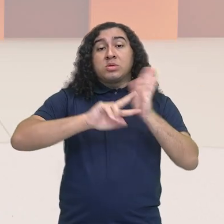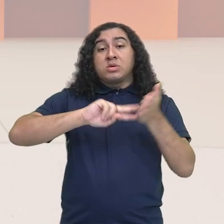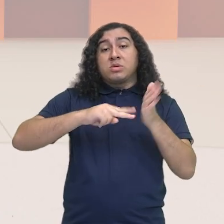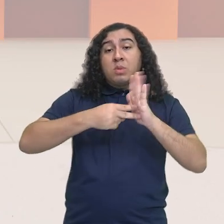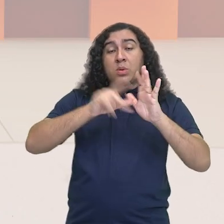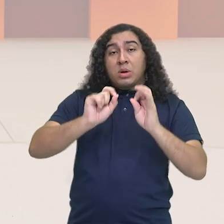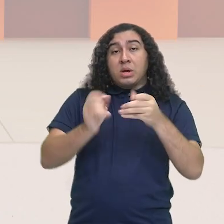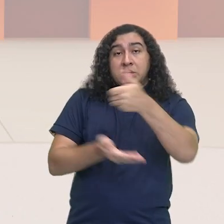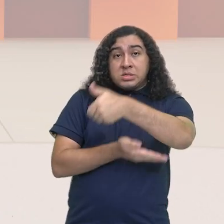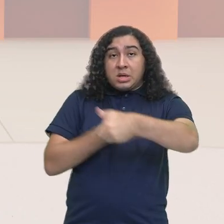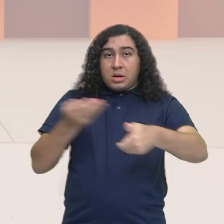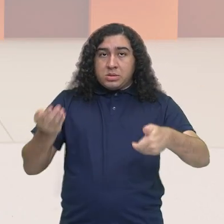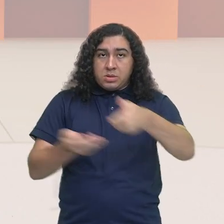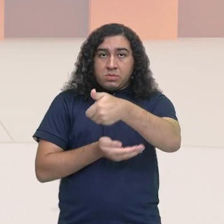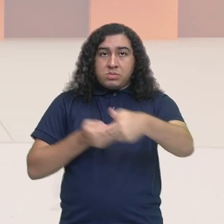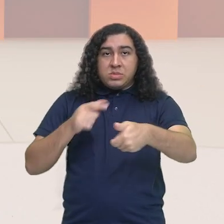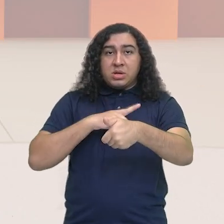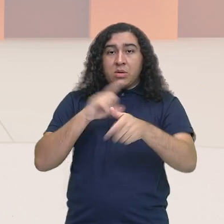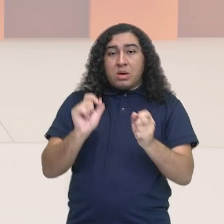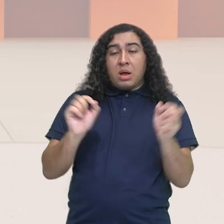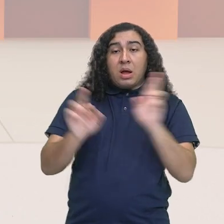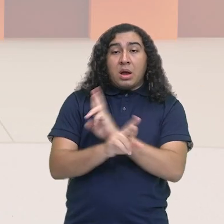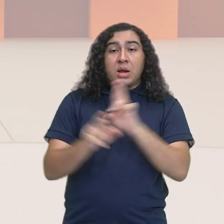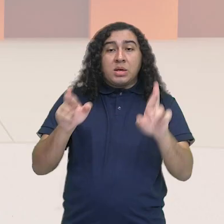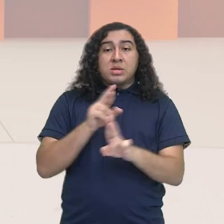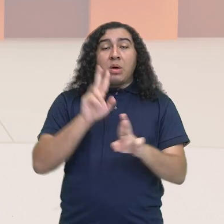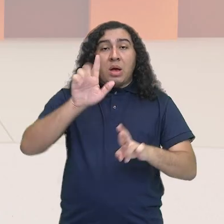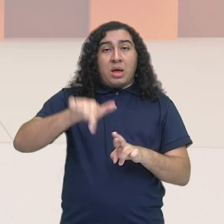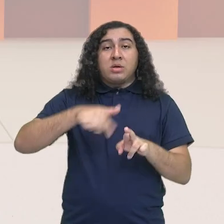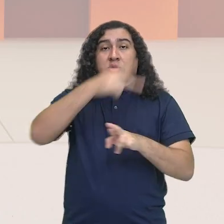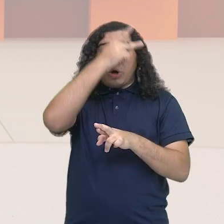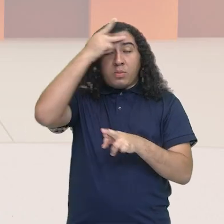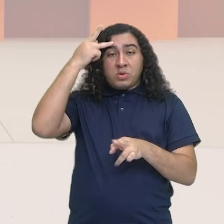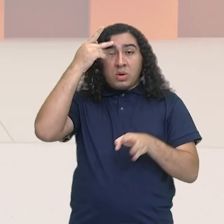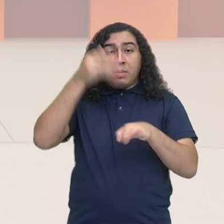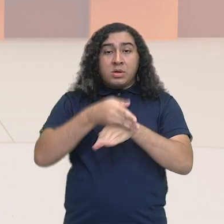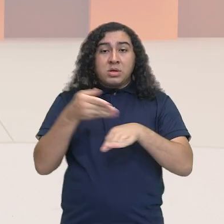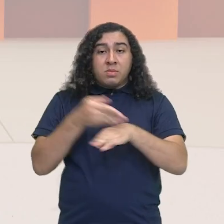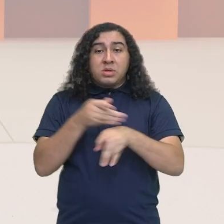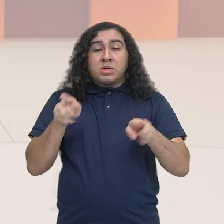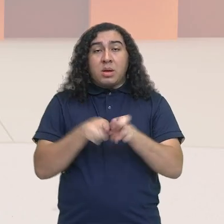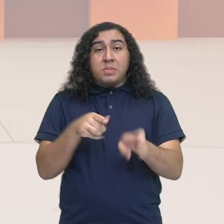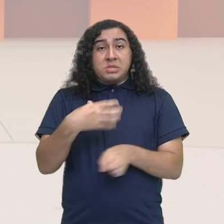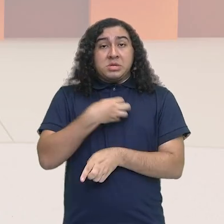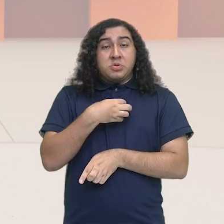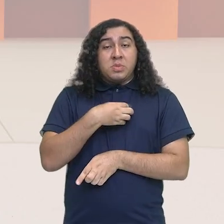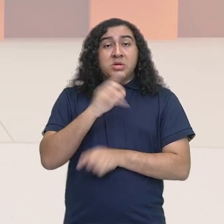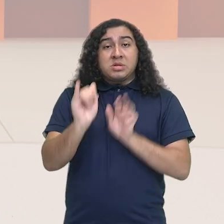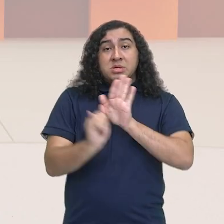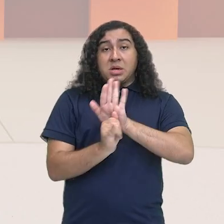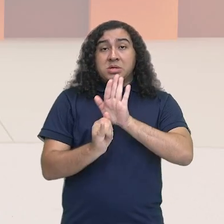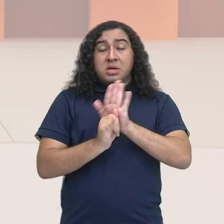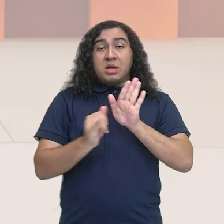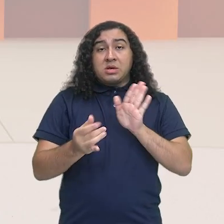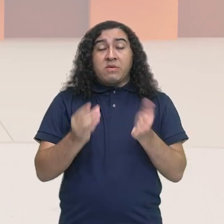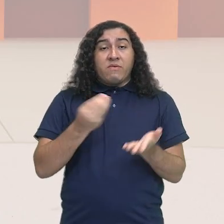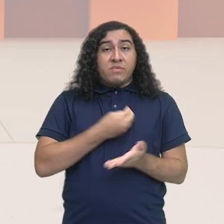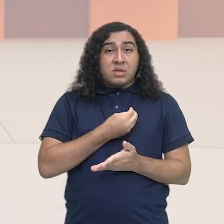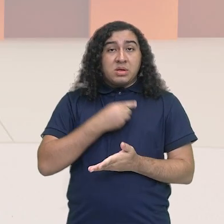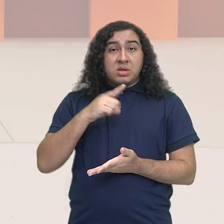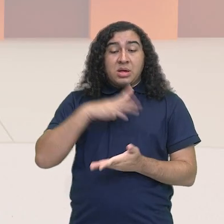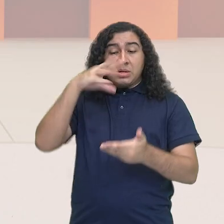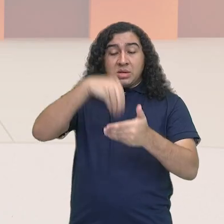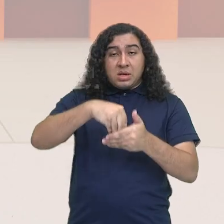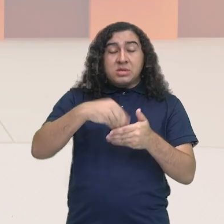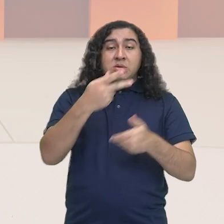interação, né, que estabelece, ou que se estabelece entre as pessoas e o sentimento de identidade existente entre essas